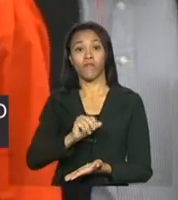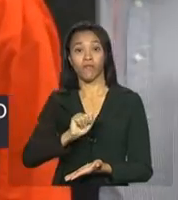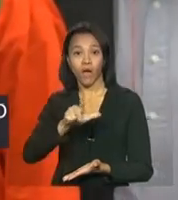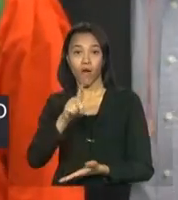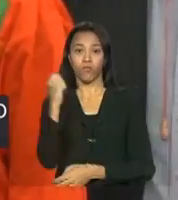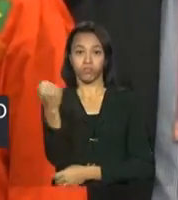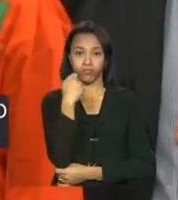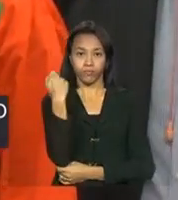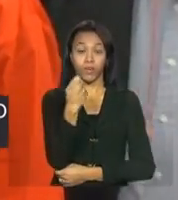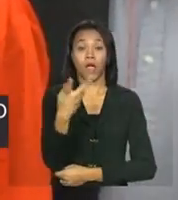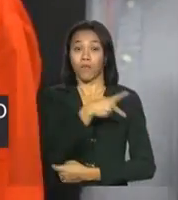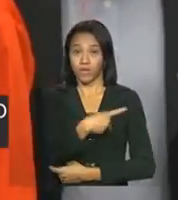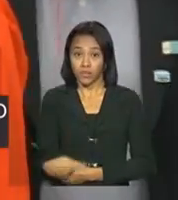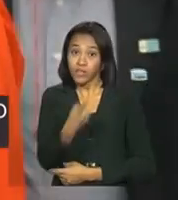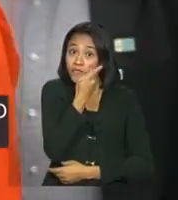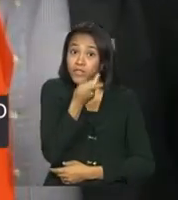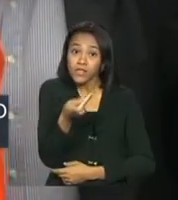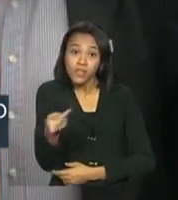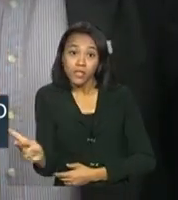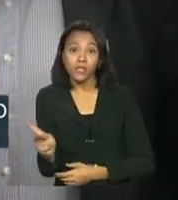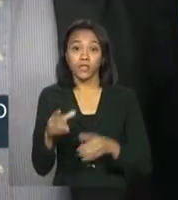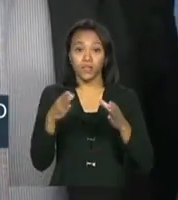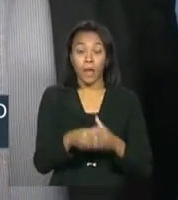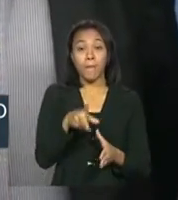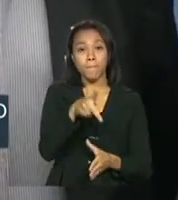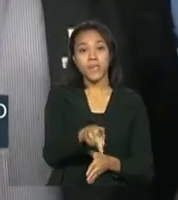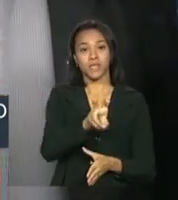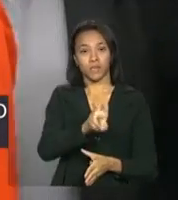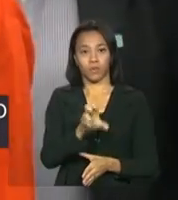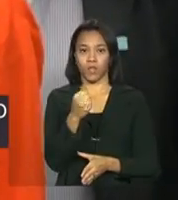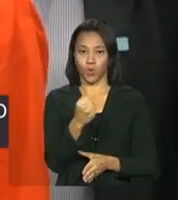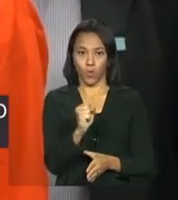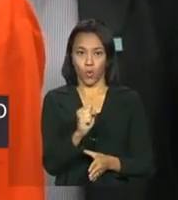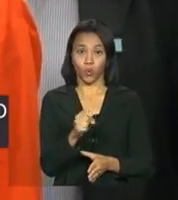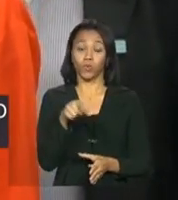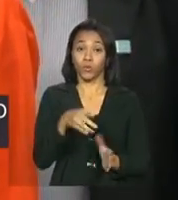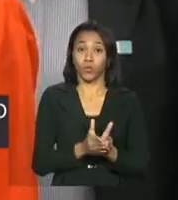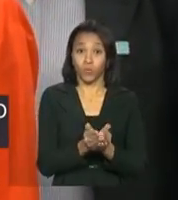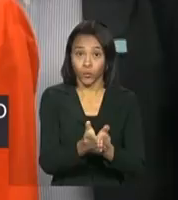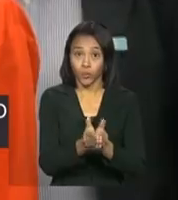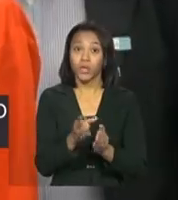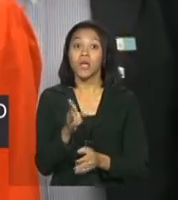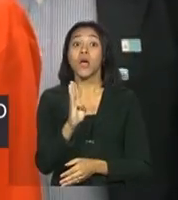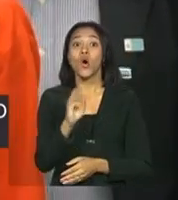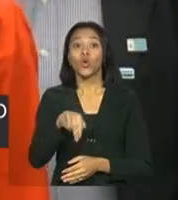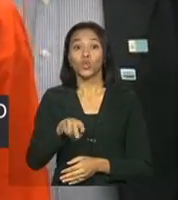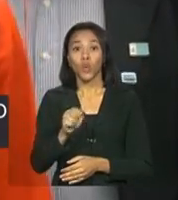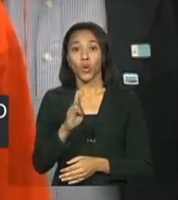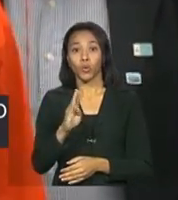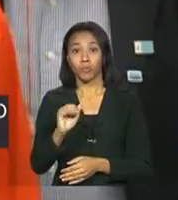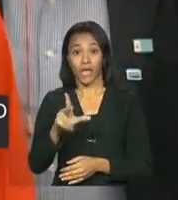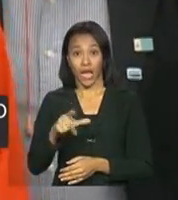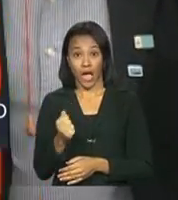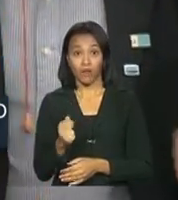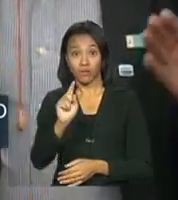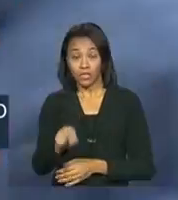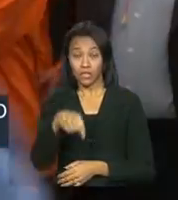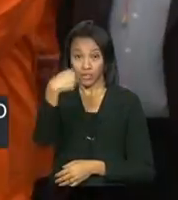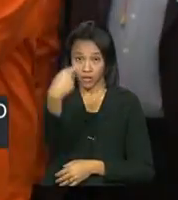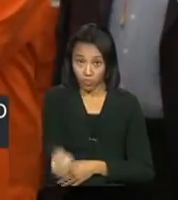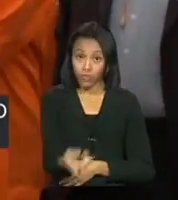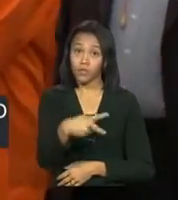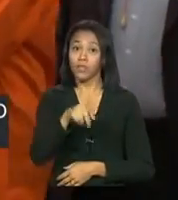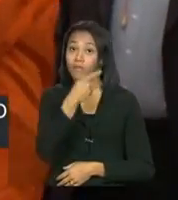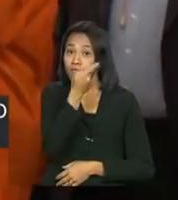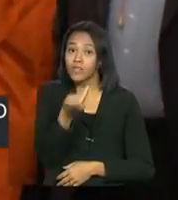presidenta visita as obras da plataforma P58 no estaleiro Honório Bicalho e, em seguida, logo depois